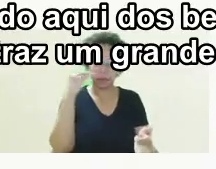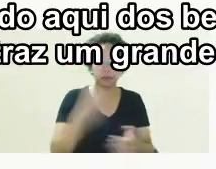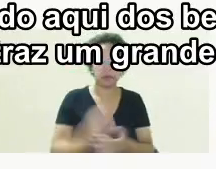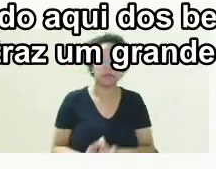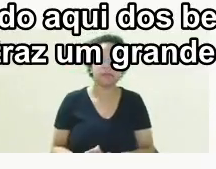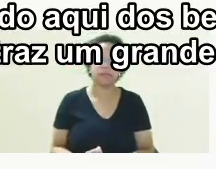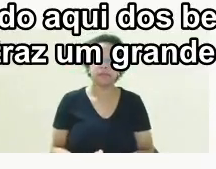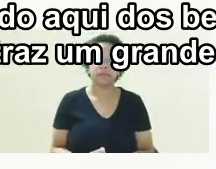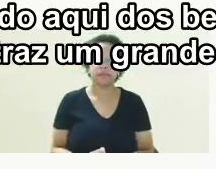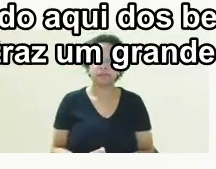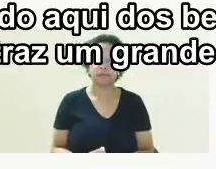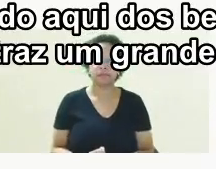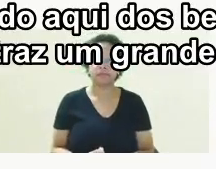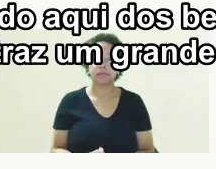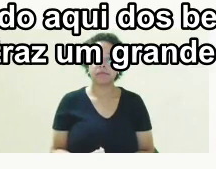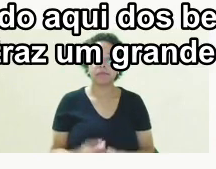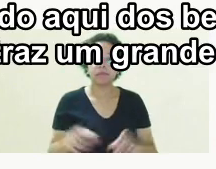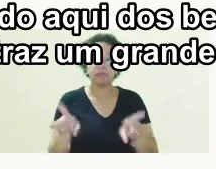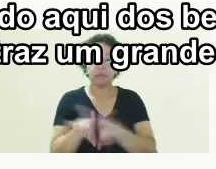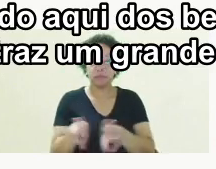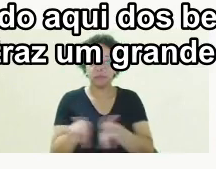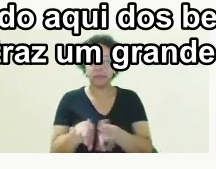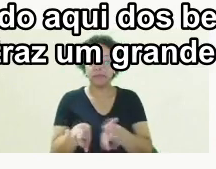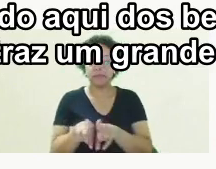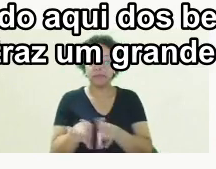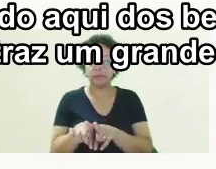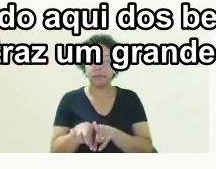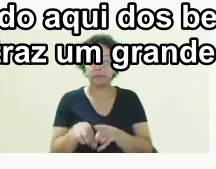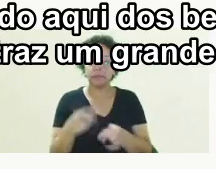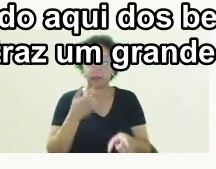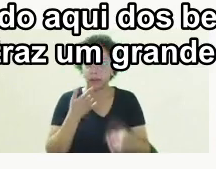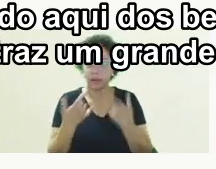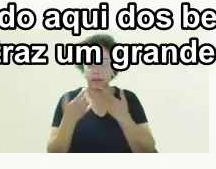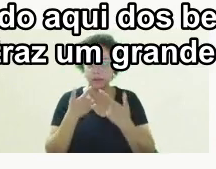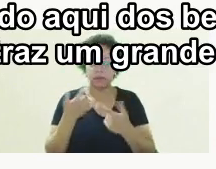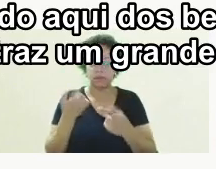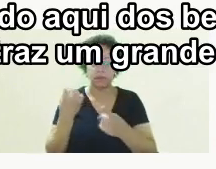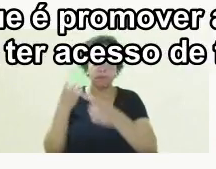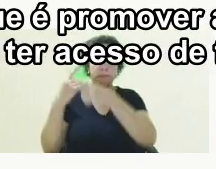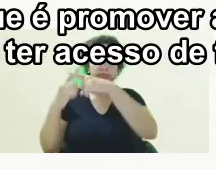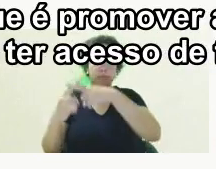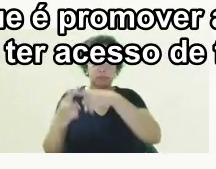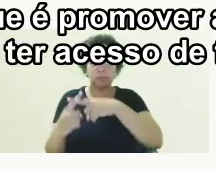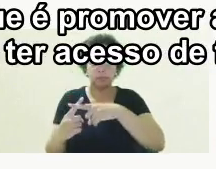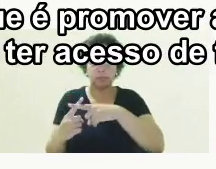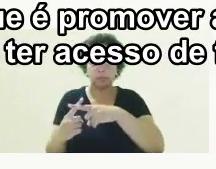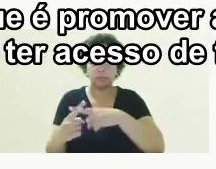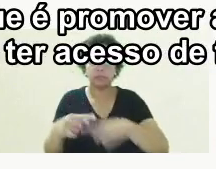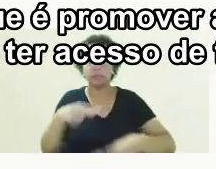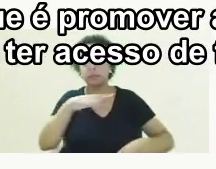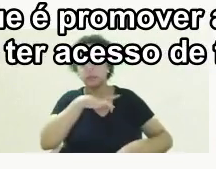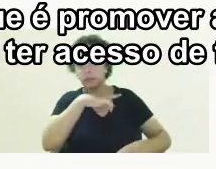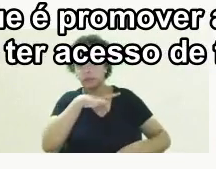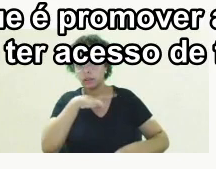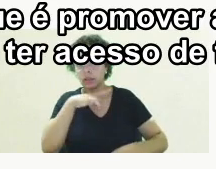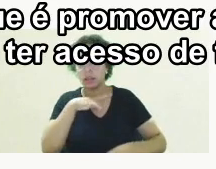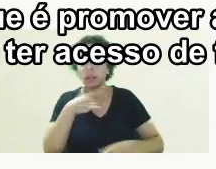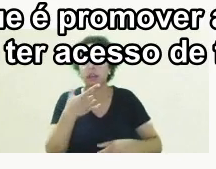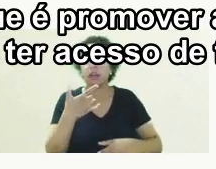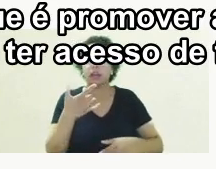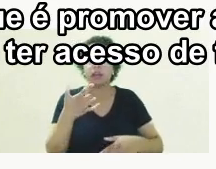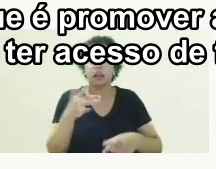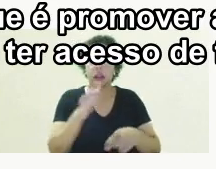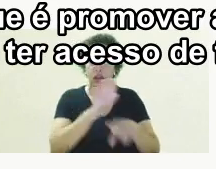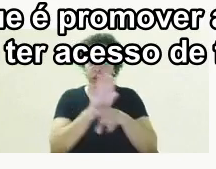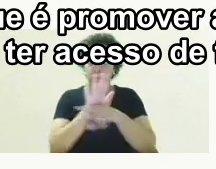E, inclusive, né, falando aqui dos benefícios, a audiodescrição ela traz um grande benefício que é promover a equidade,